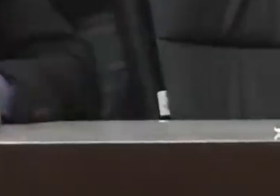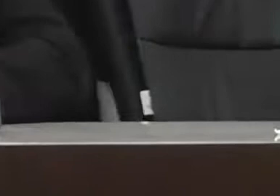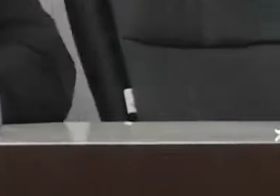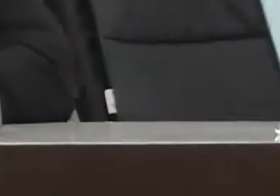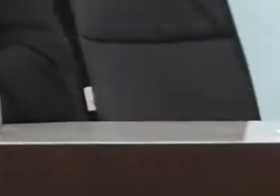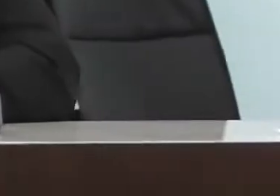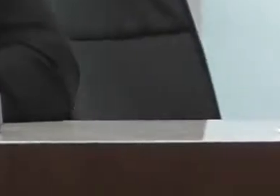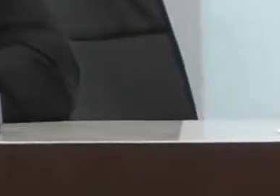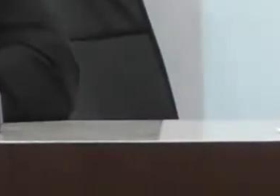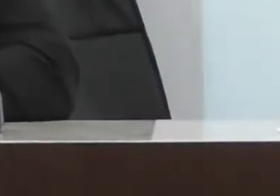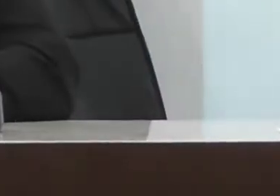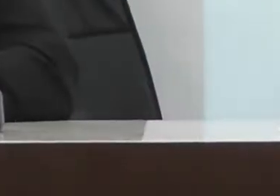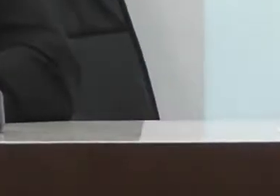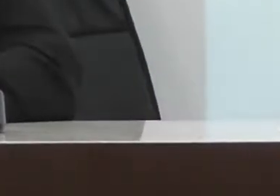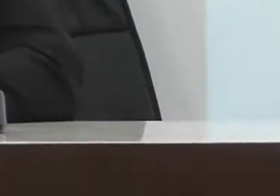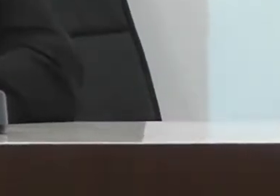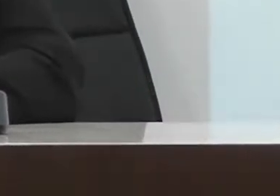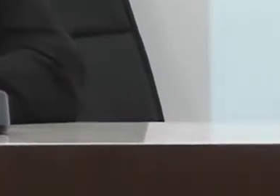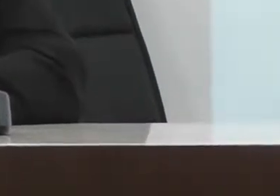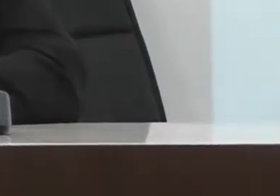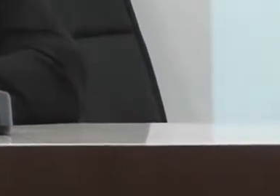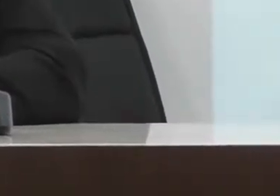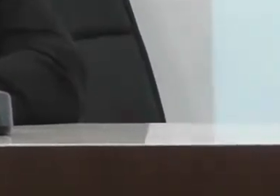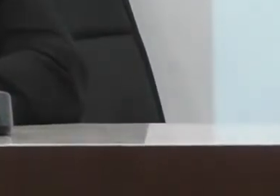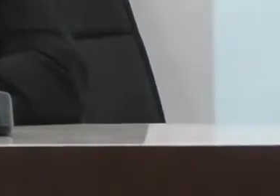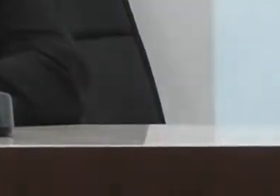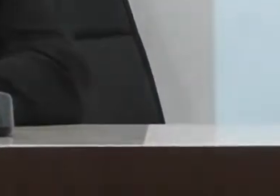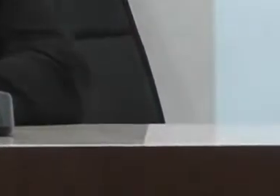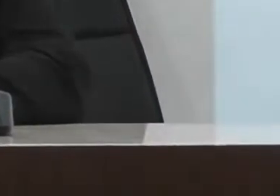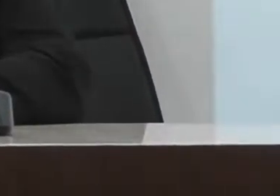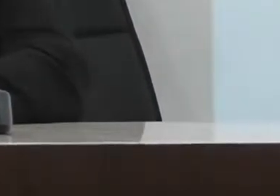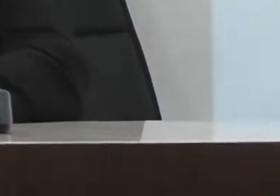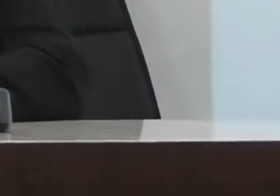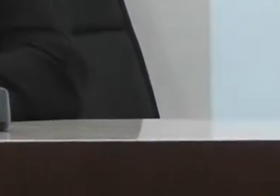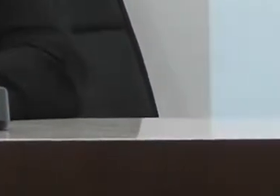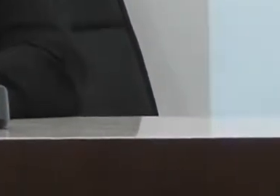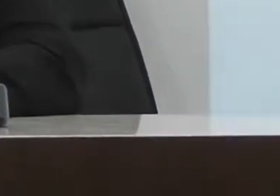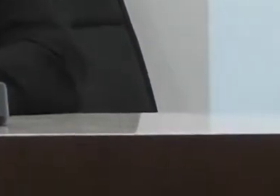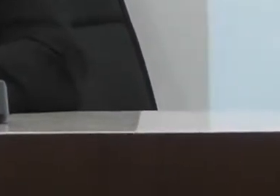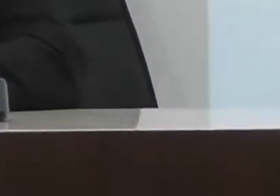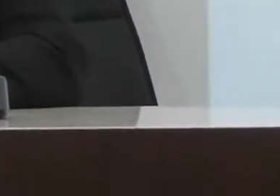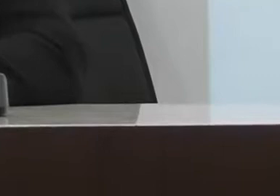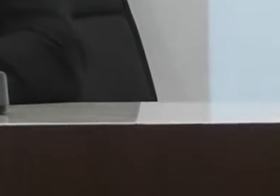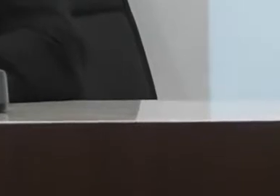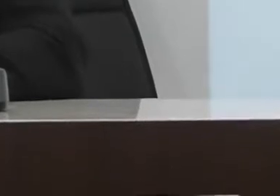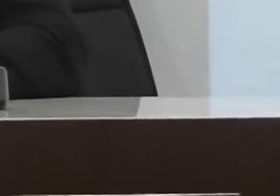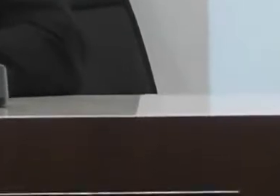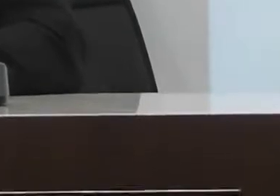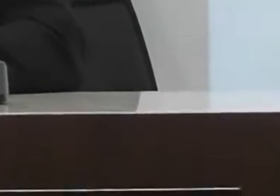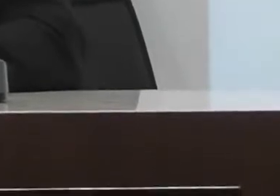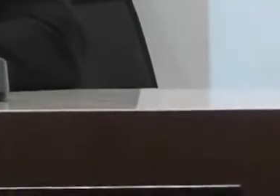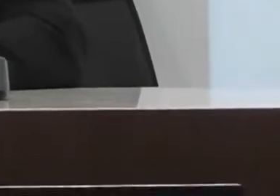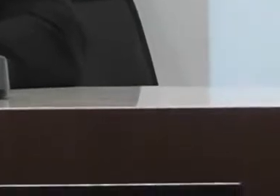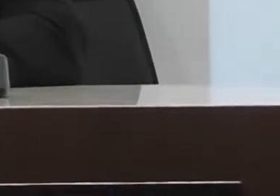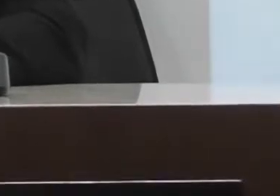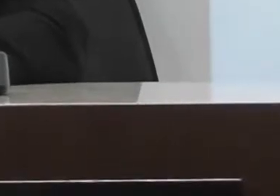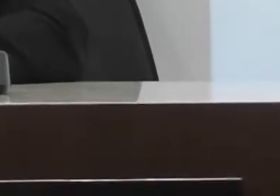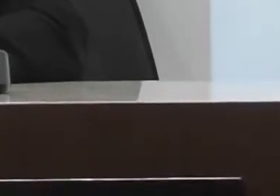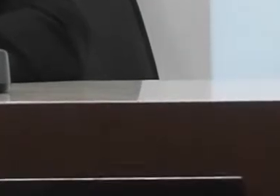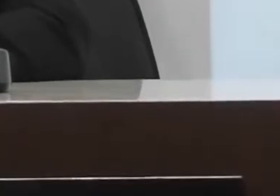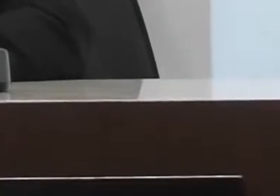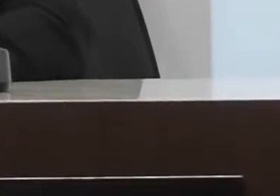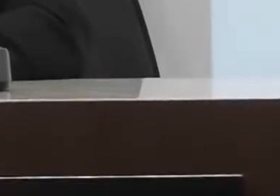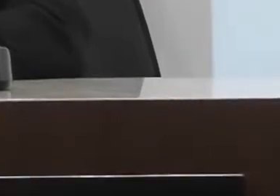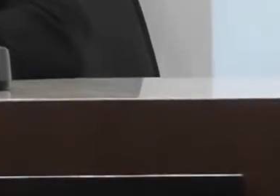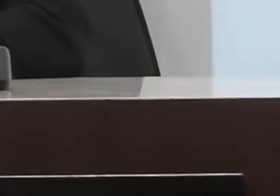Concedemos, então, a palavra à senhora Tatiane Aparecida Rocha, que irá falar sobre o Setembro Azul,